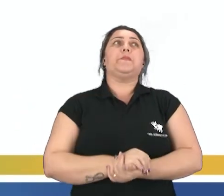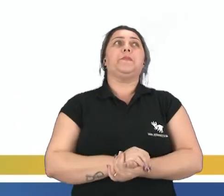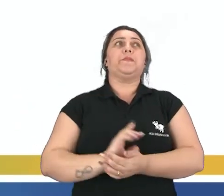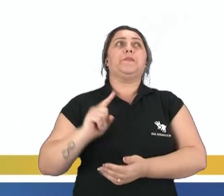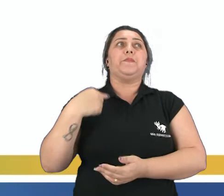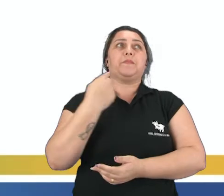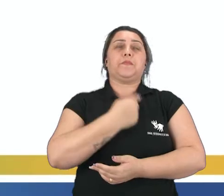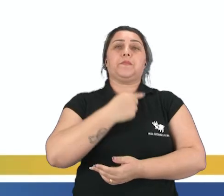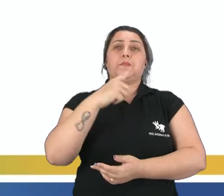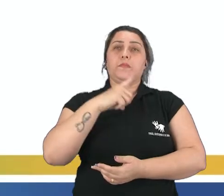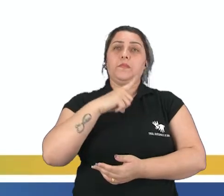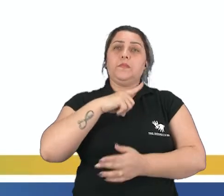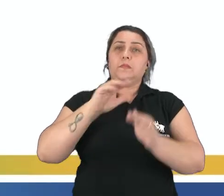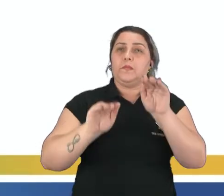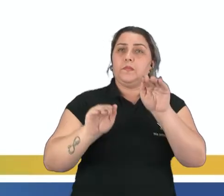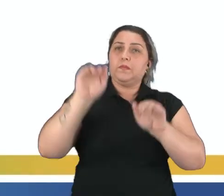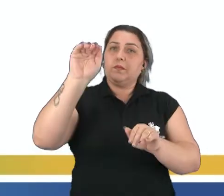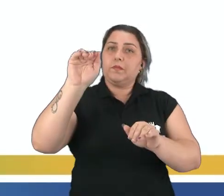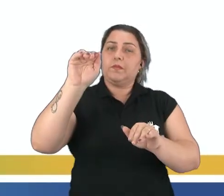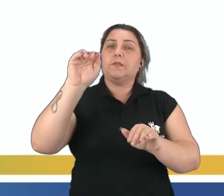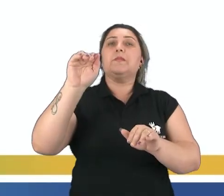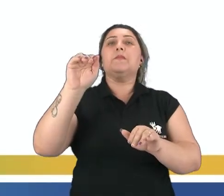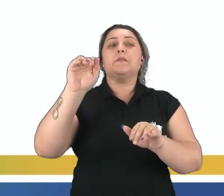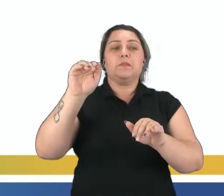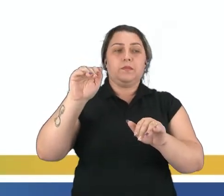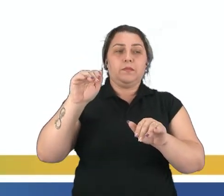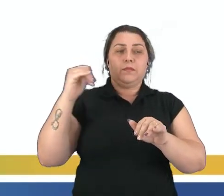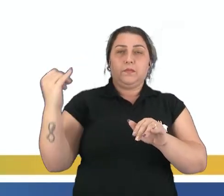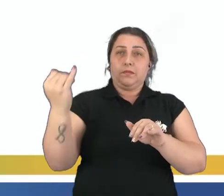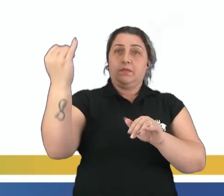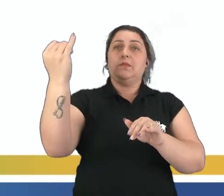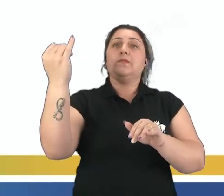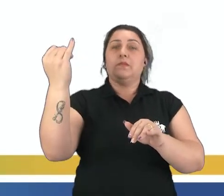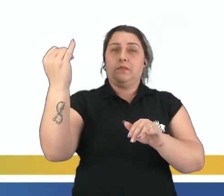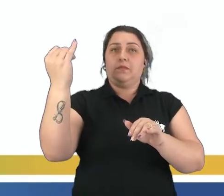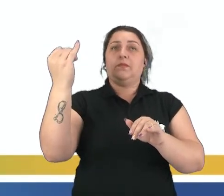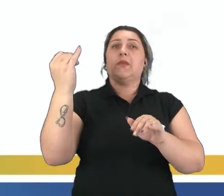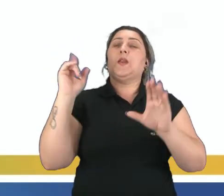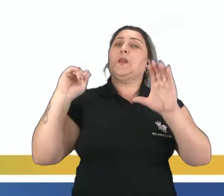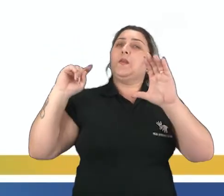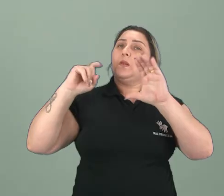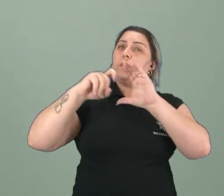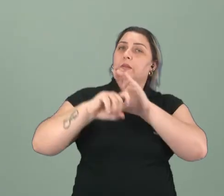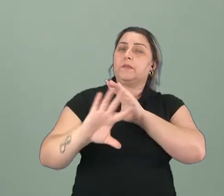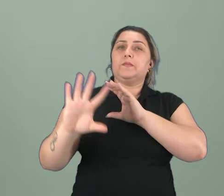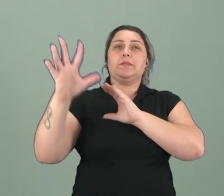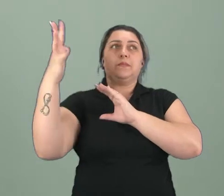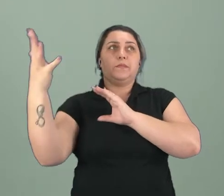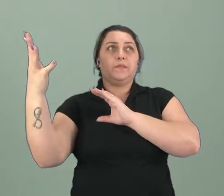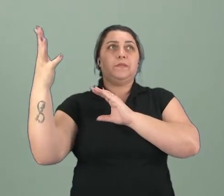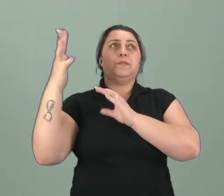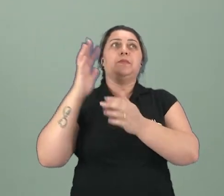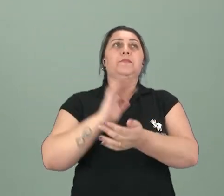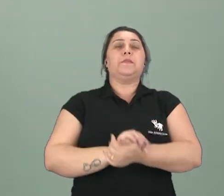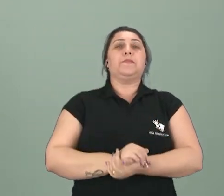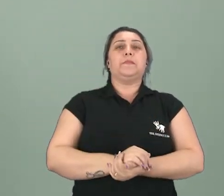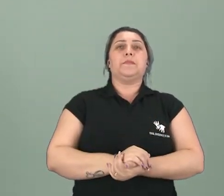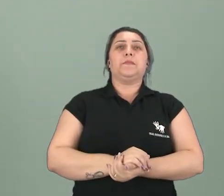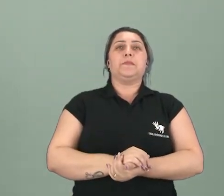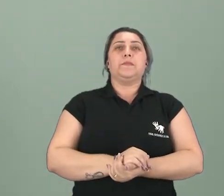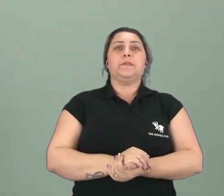gente tem um pico. E aí seria o momento ideal para que o processo de fecundação acontecesse com sucesso,